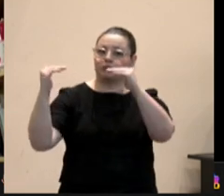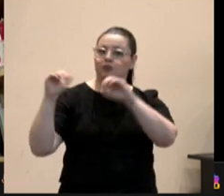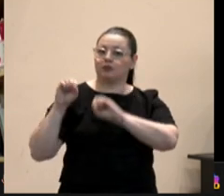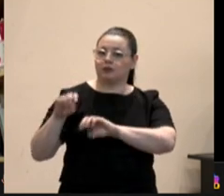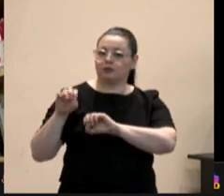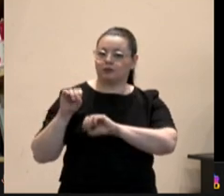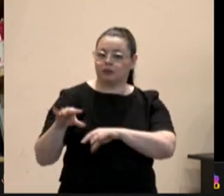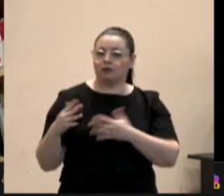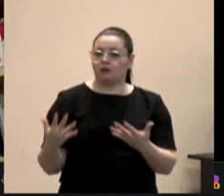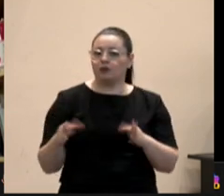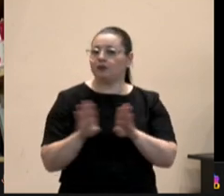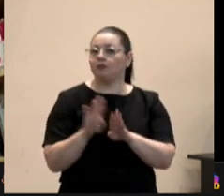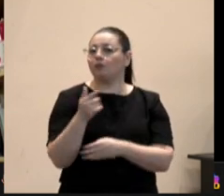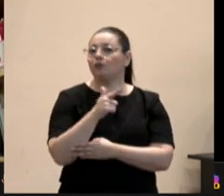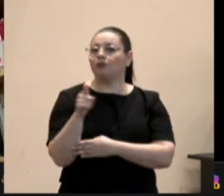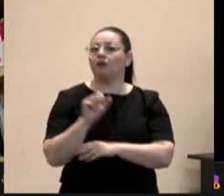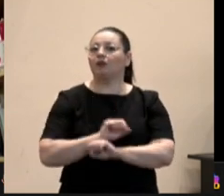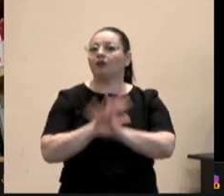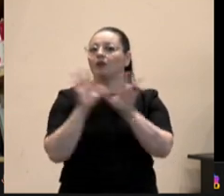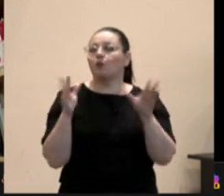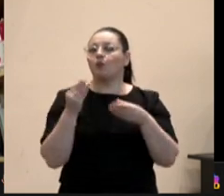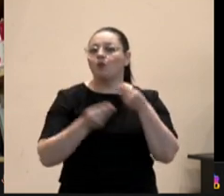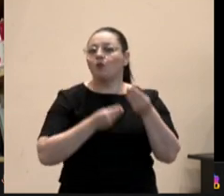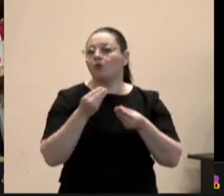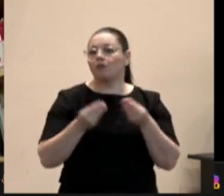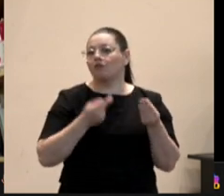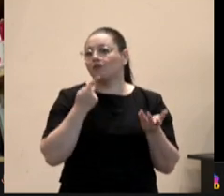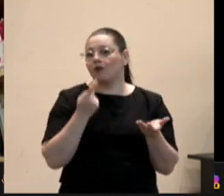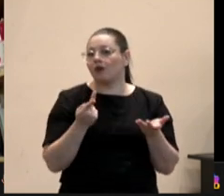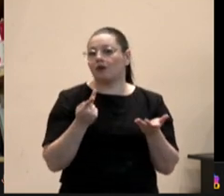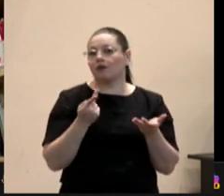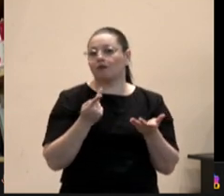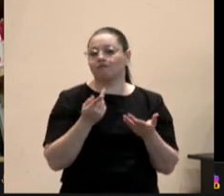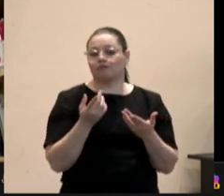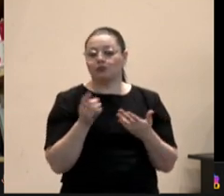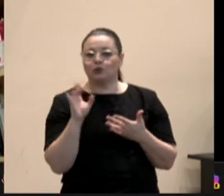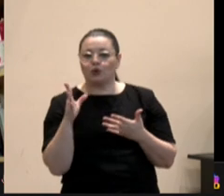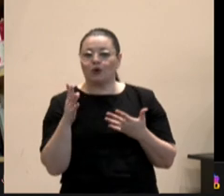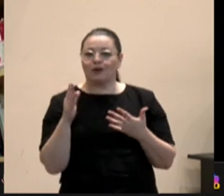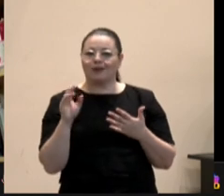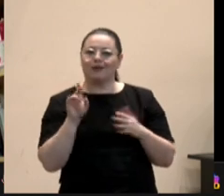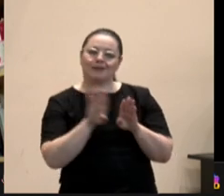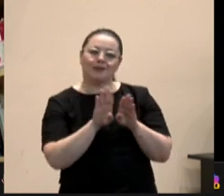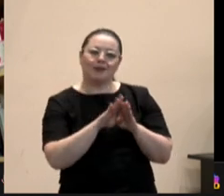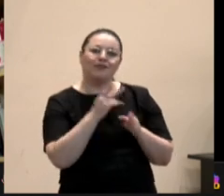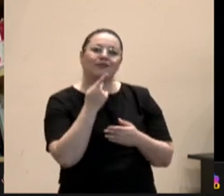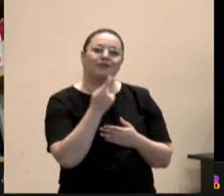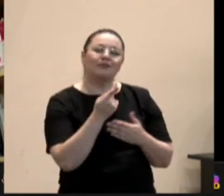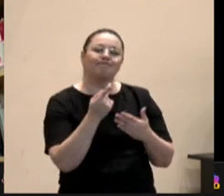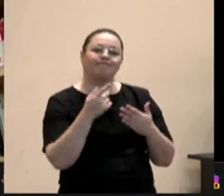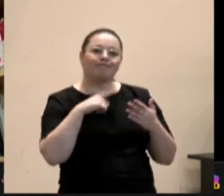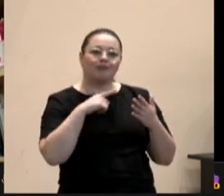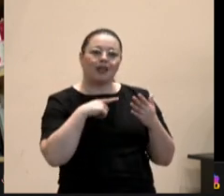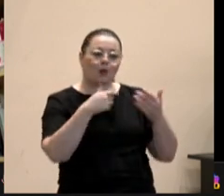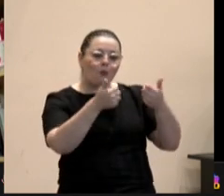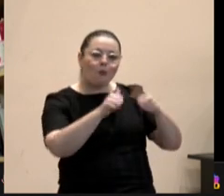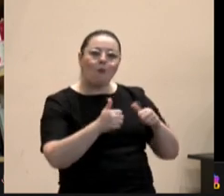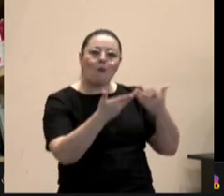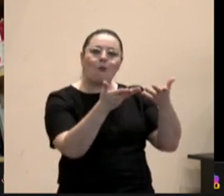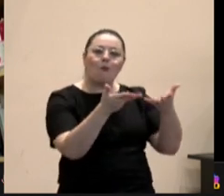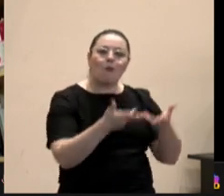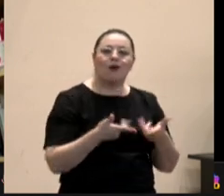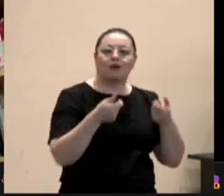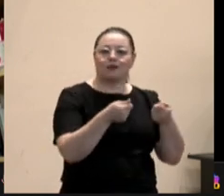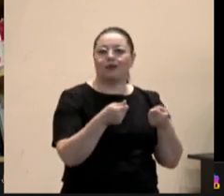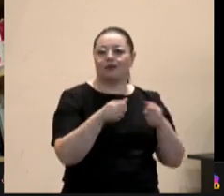a infraestrutura na parte que vai falar da educação infantil, fazendo referência, inclusive, aos parâmetros de qualidade